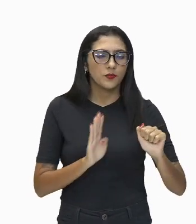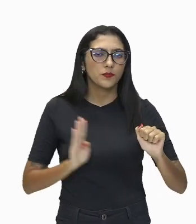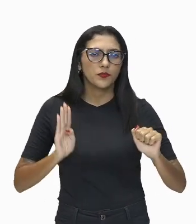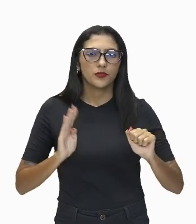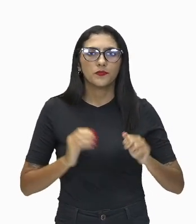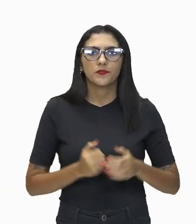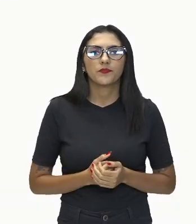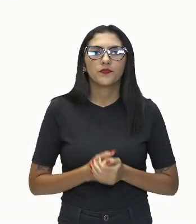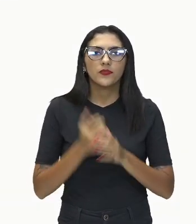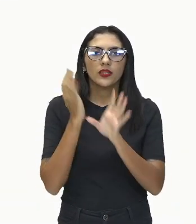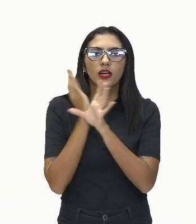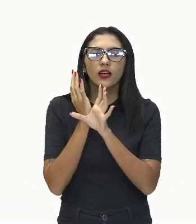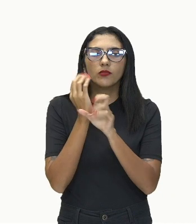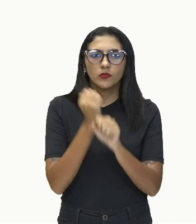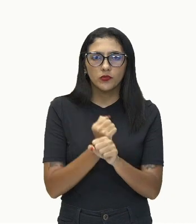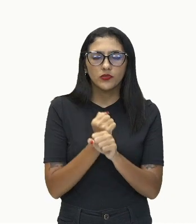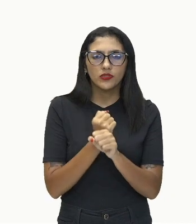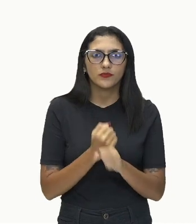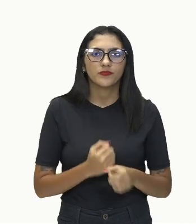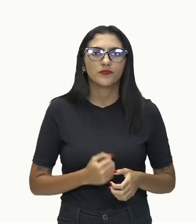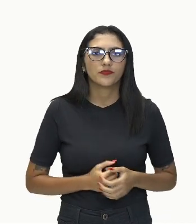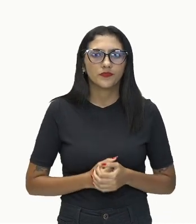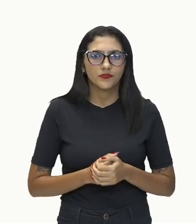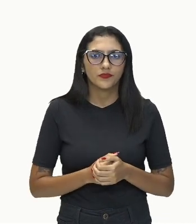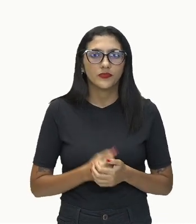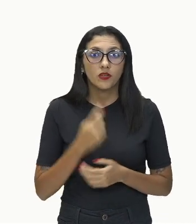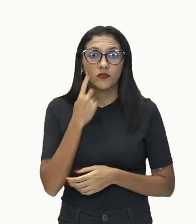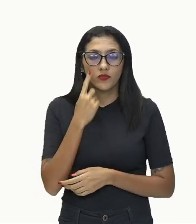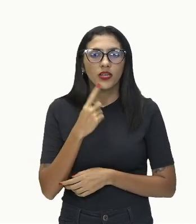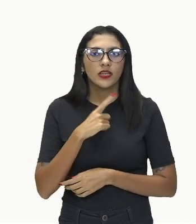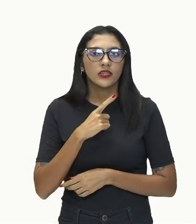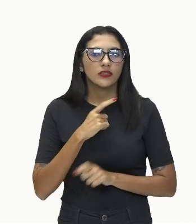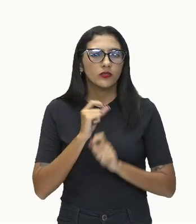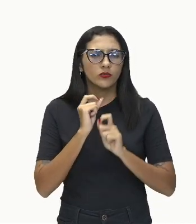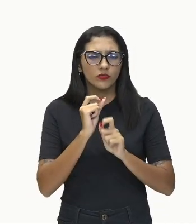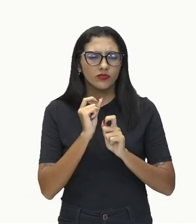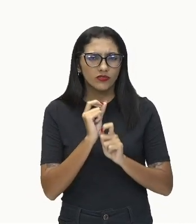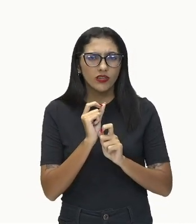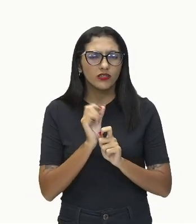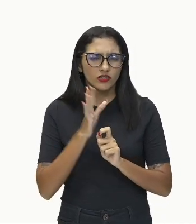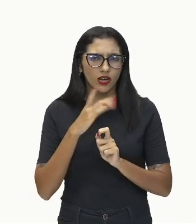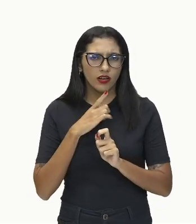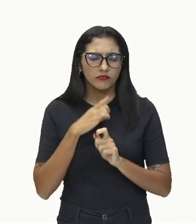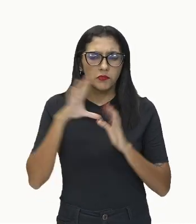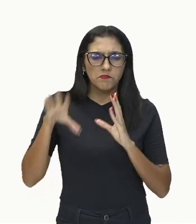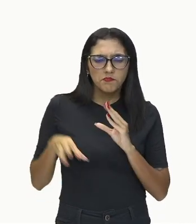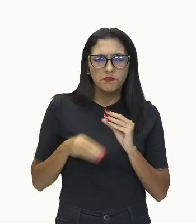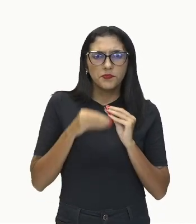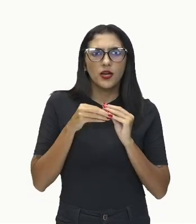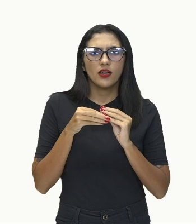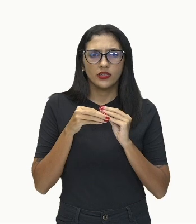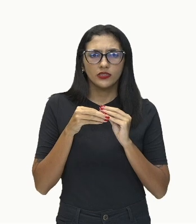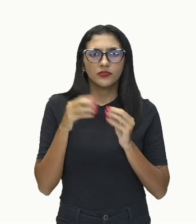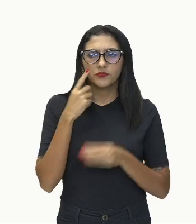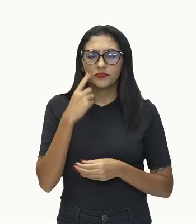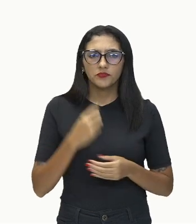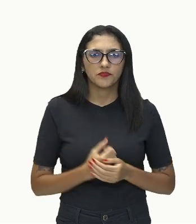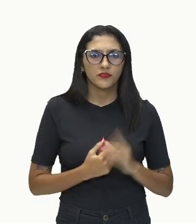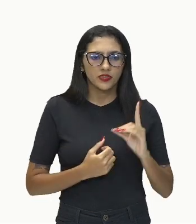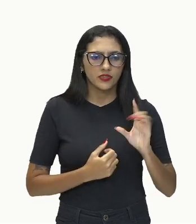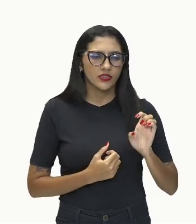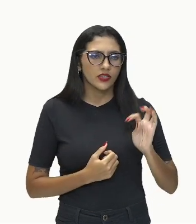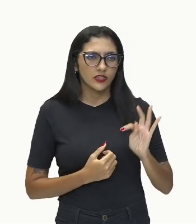calcule. Veja, aqui ele já colocou um temperozinho a mais, né? Det A vezes det